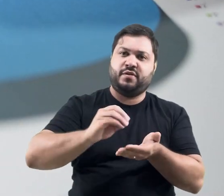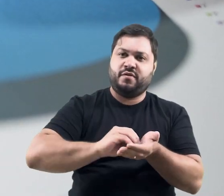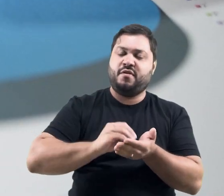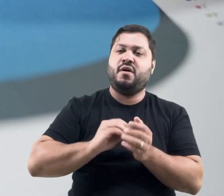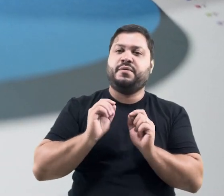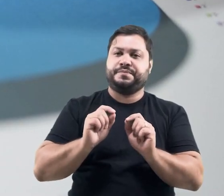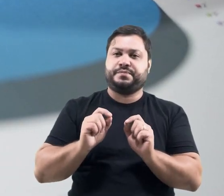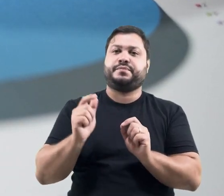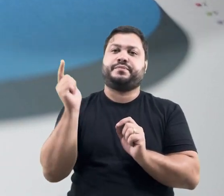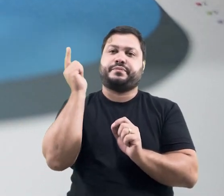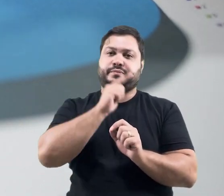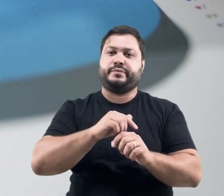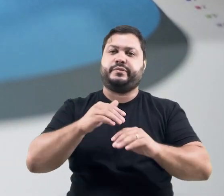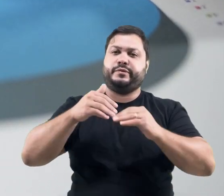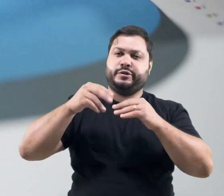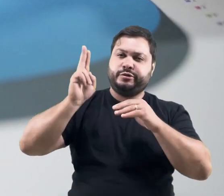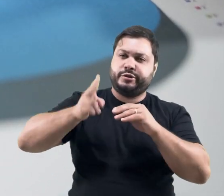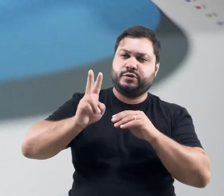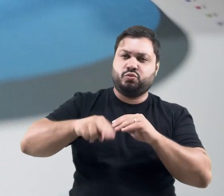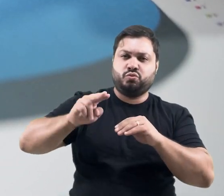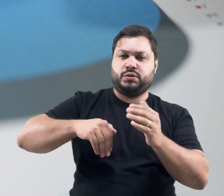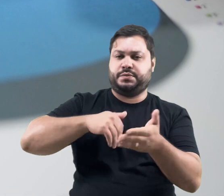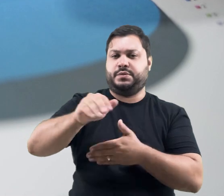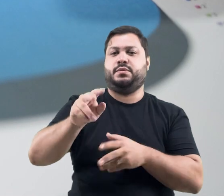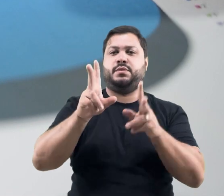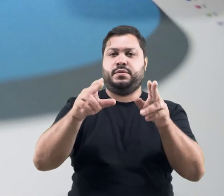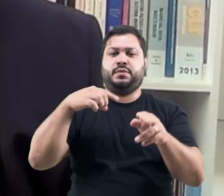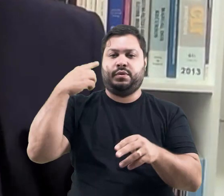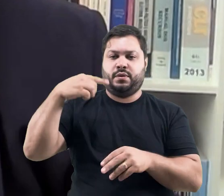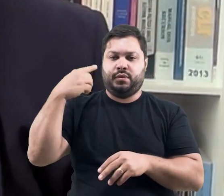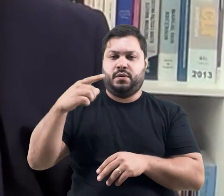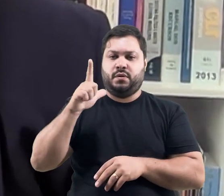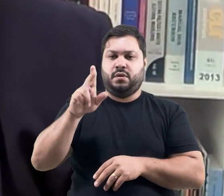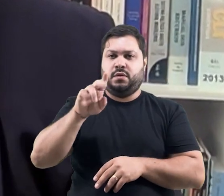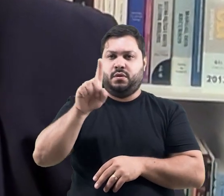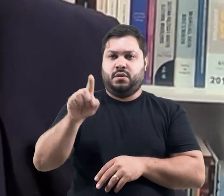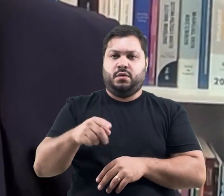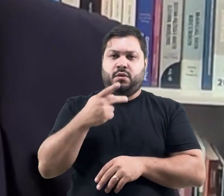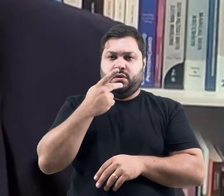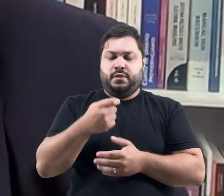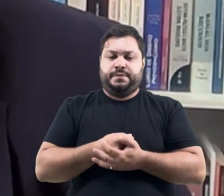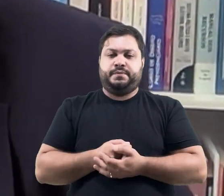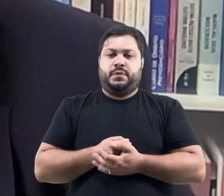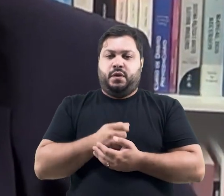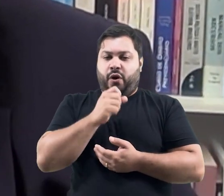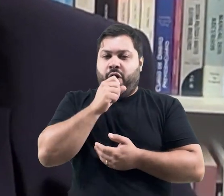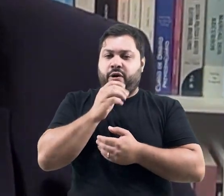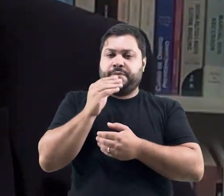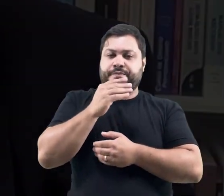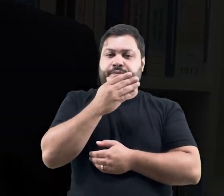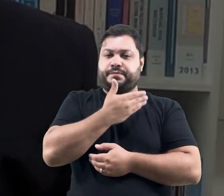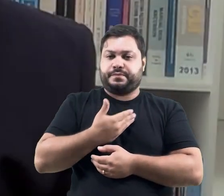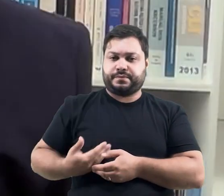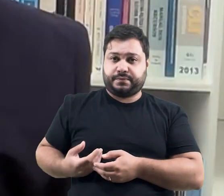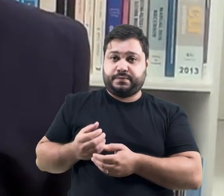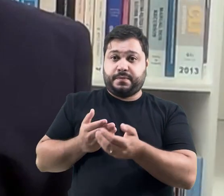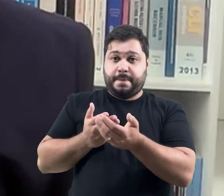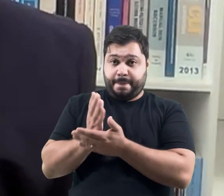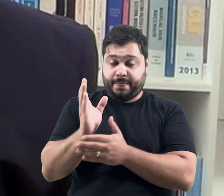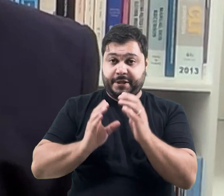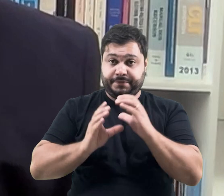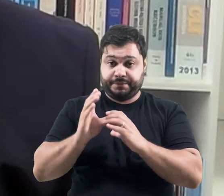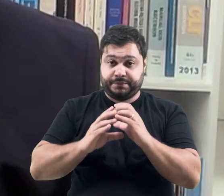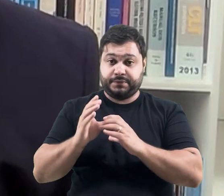um percurso a ser vencido para se alcançar a estabilidade, como pontua o advogado Luiz Antônio Calhau. O servidor público